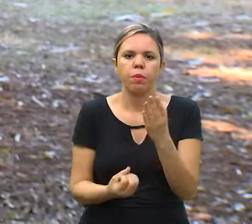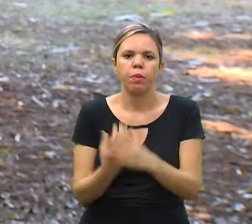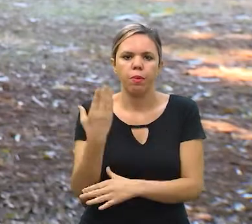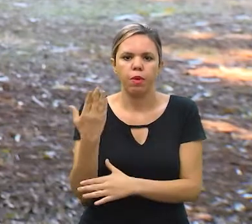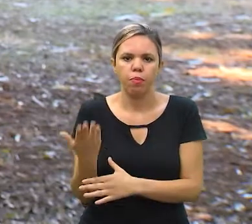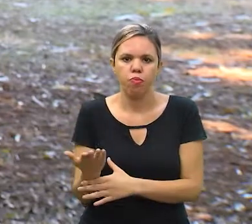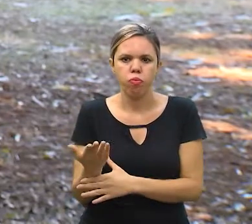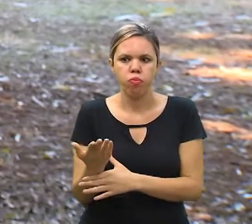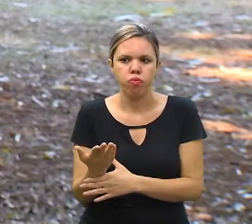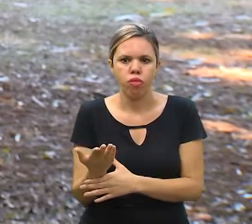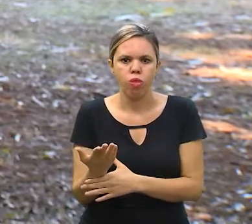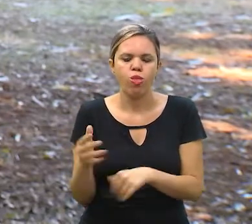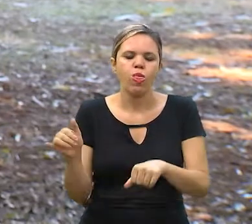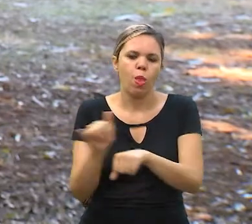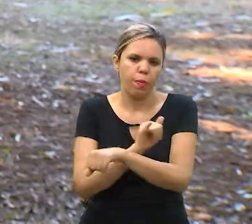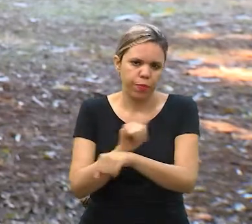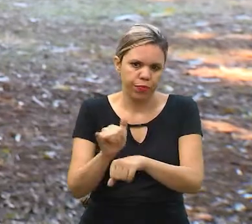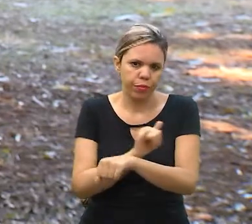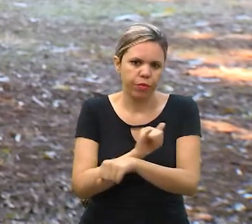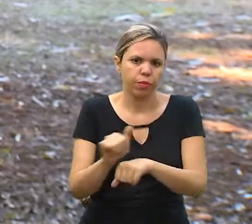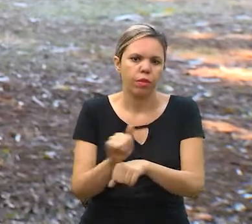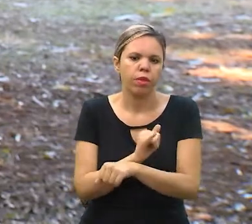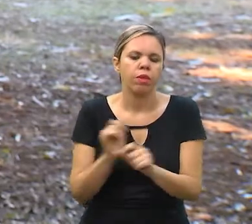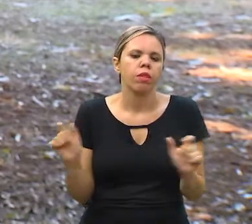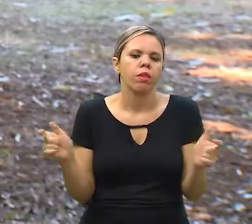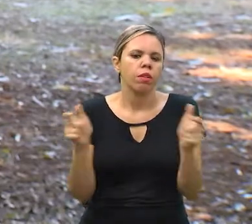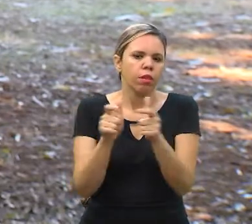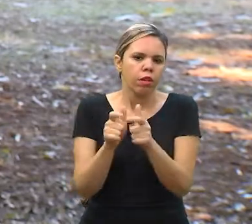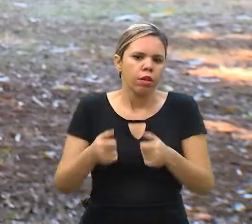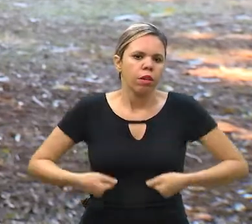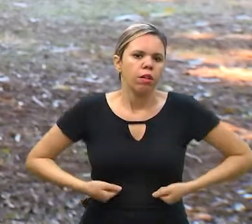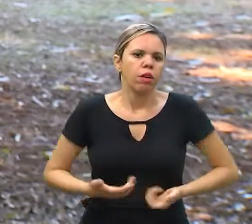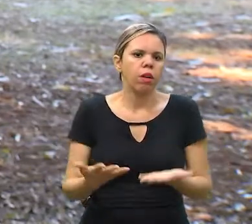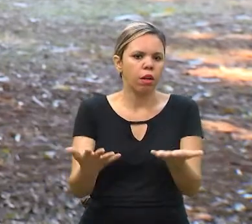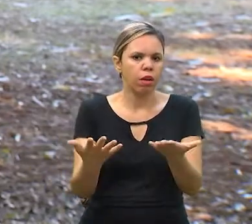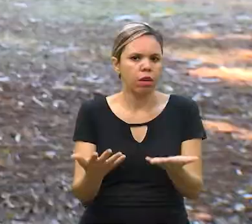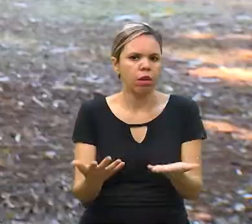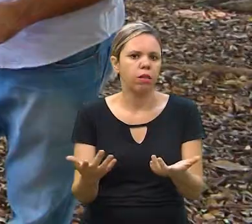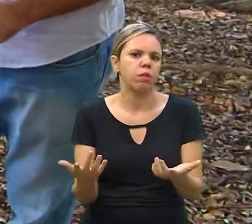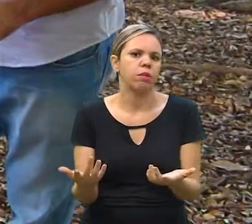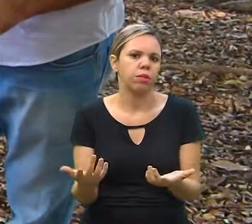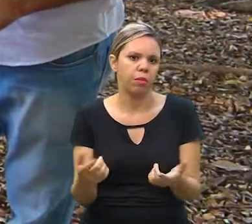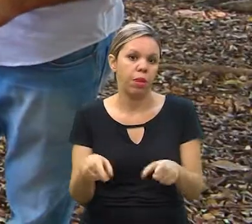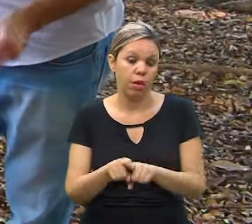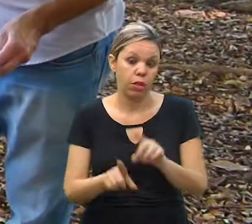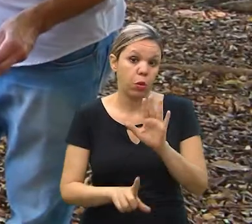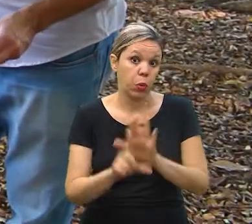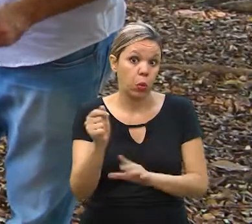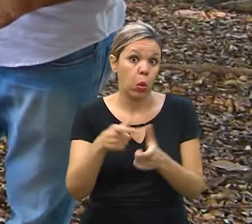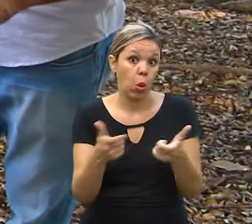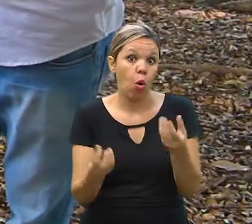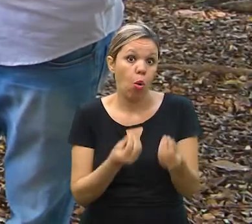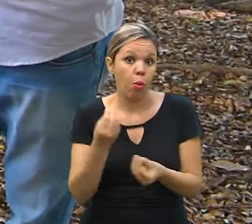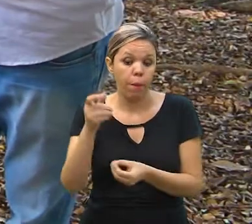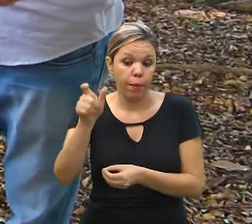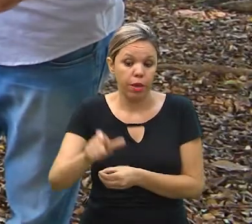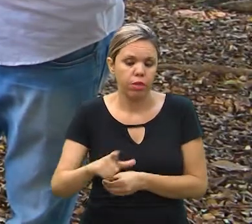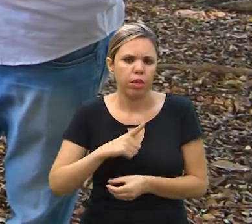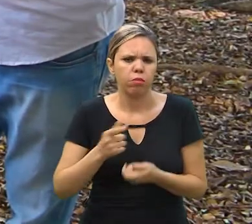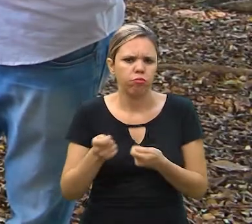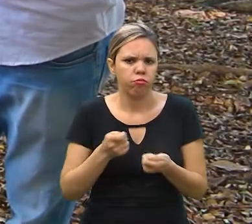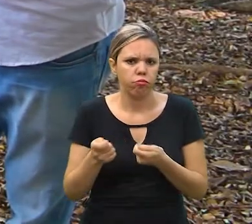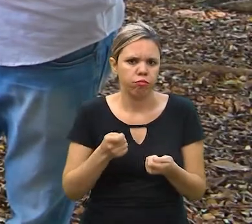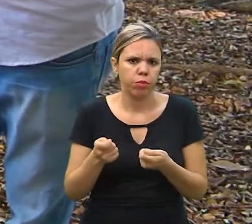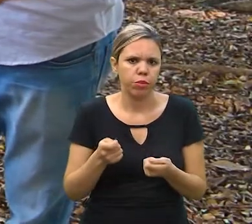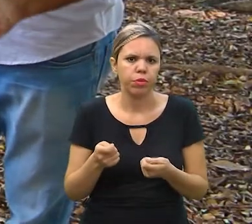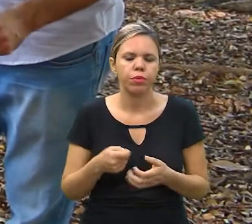aparecendo estratégias, né, de como diminuir os gastos e também como aumentar as receitas. Vamos dizer que a pessoa está lá controlada